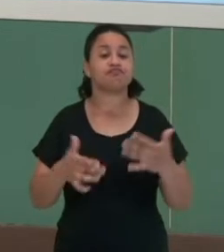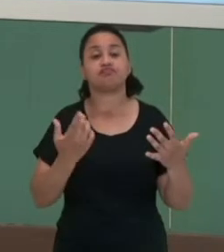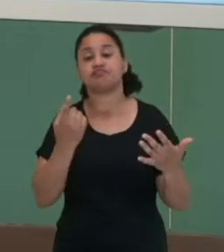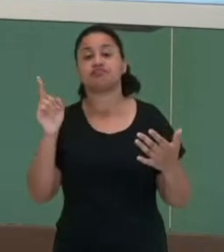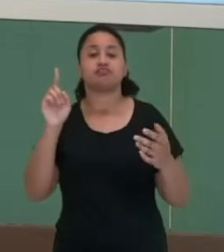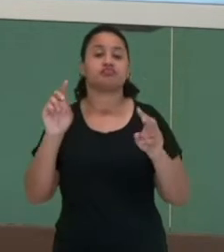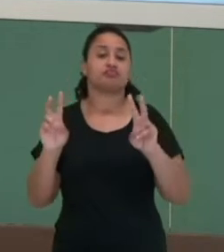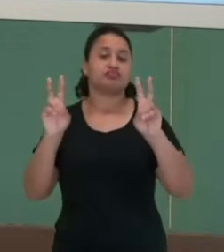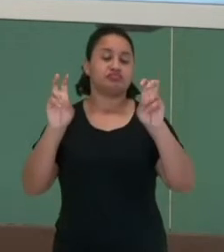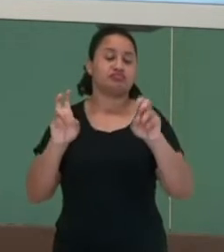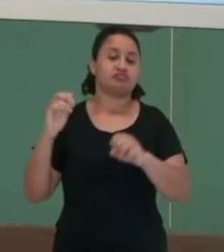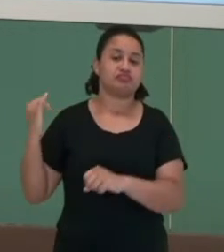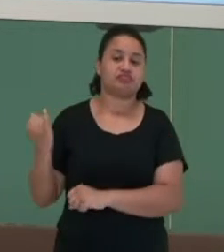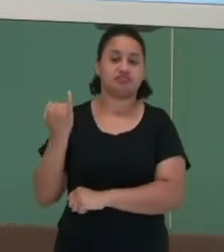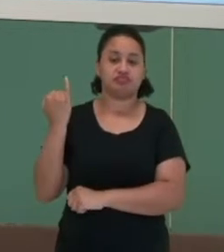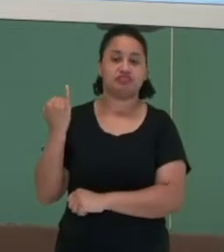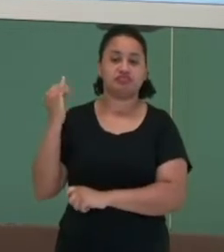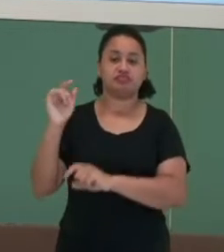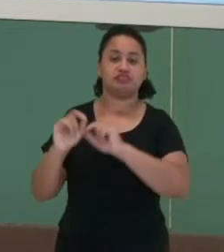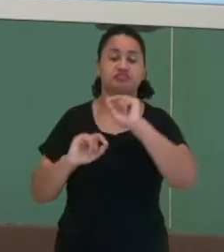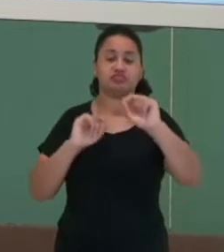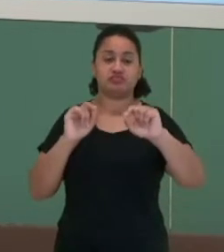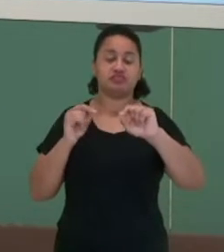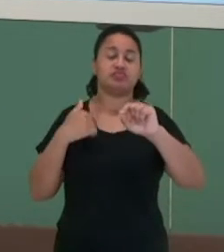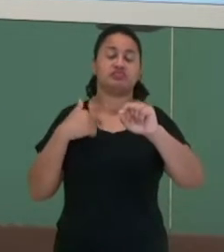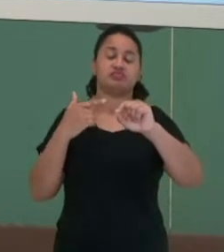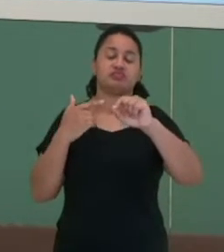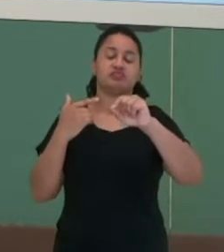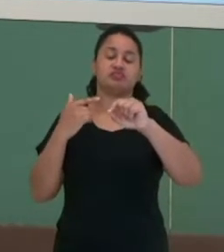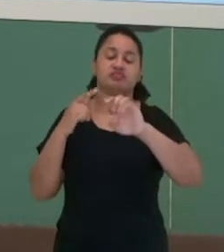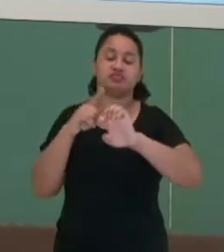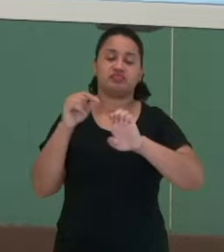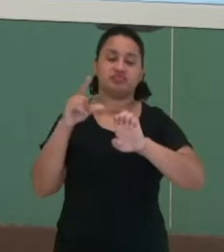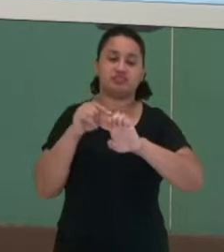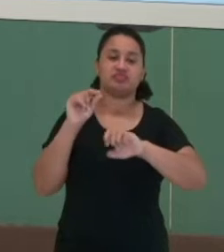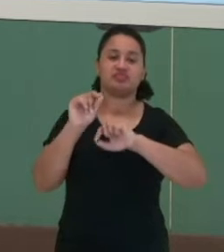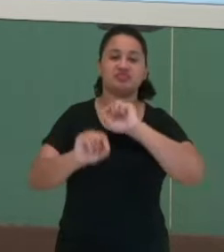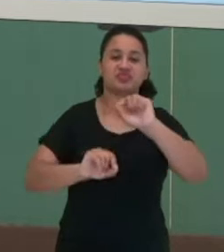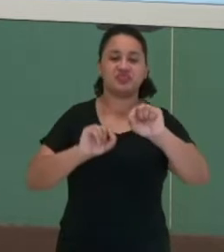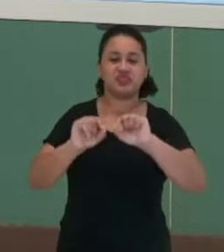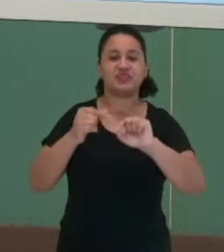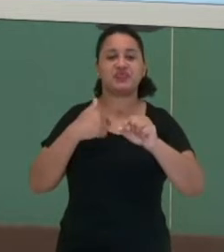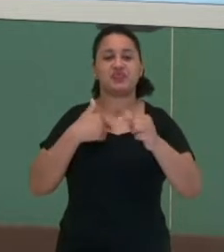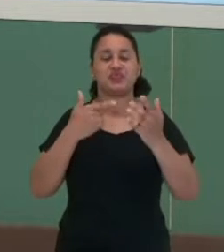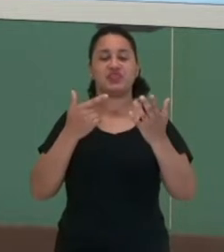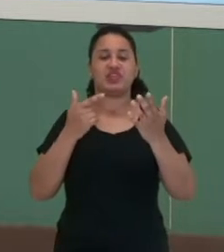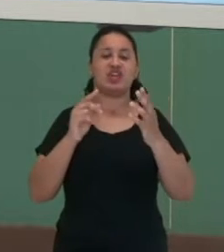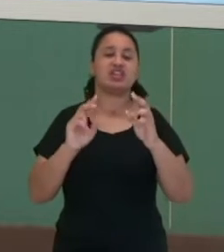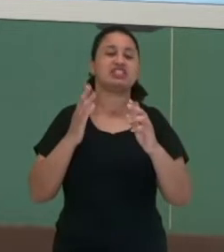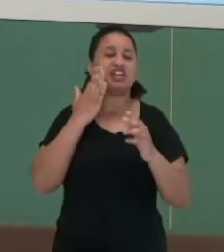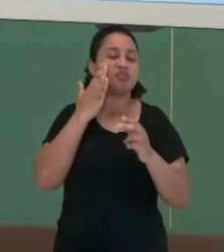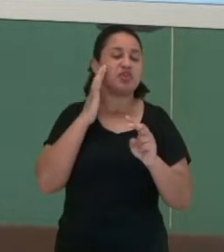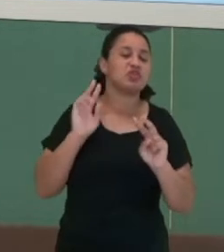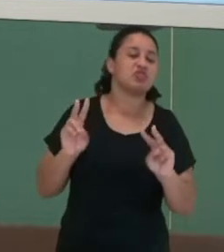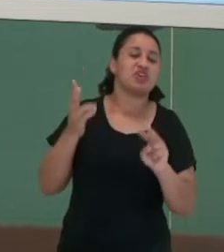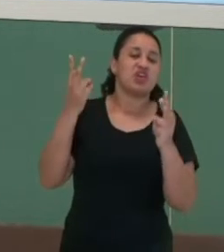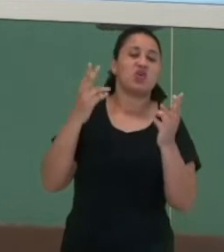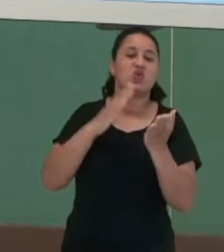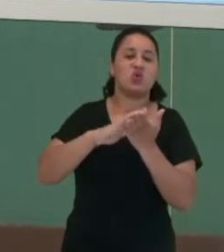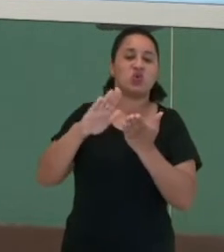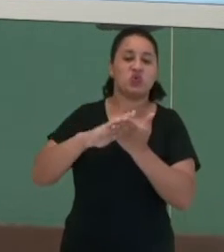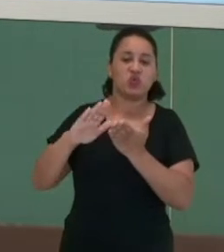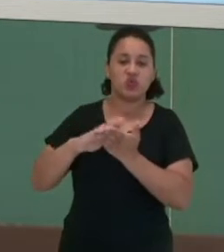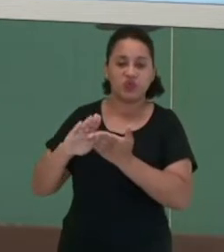assunto extremamente importante, gente, para o empreendedor é o levantamento de custo. Porque se